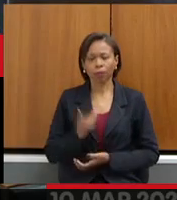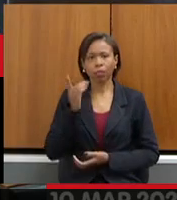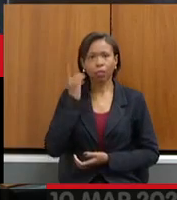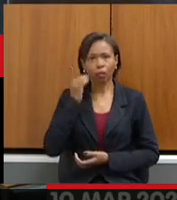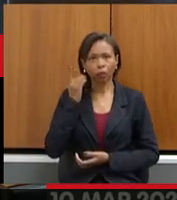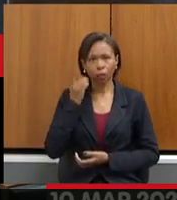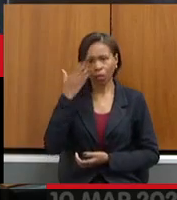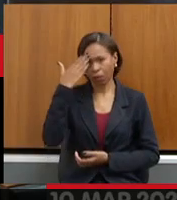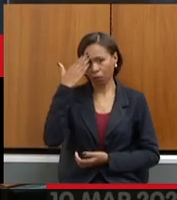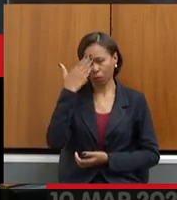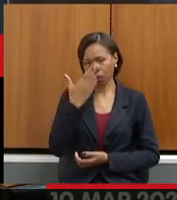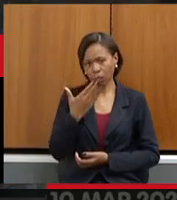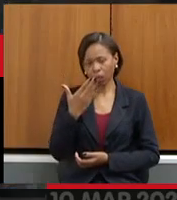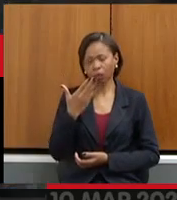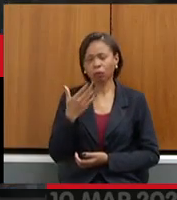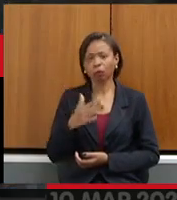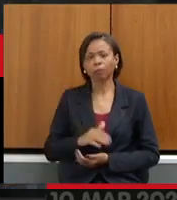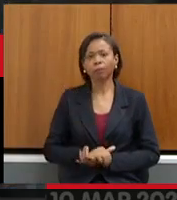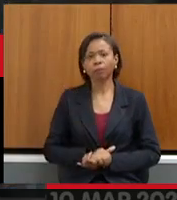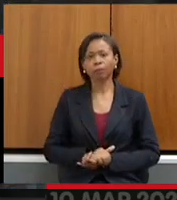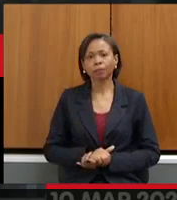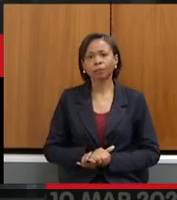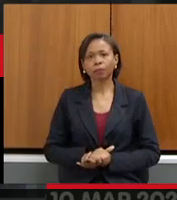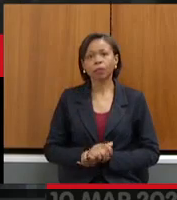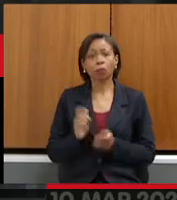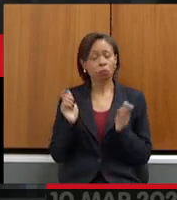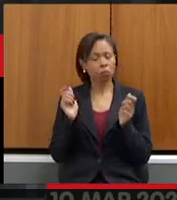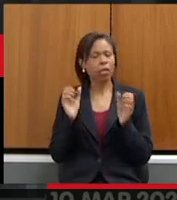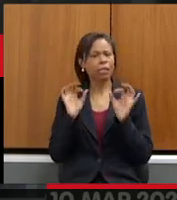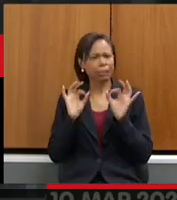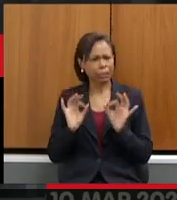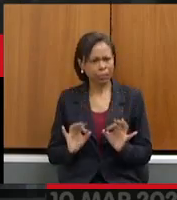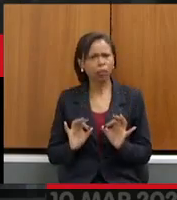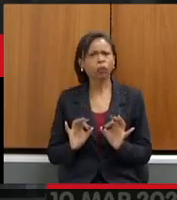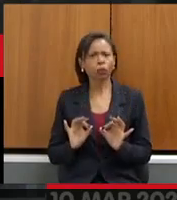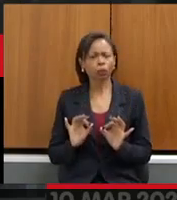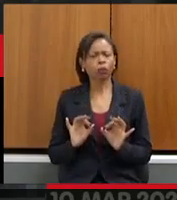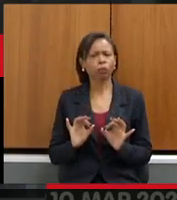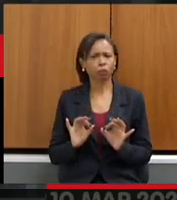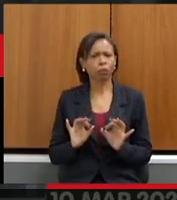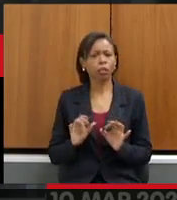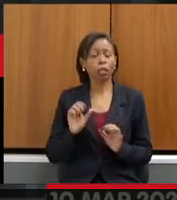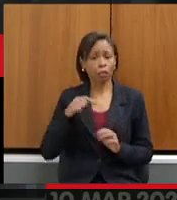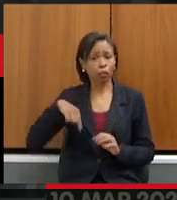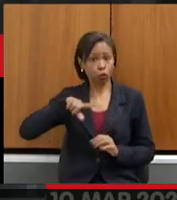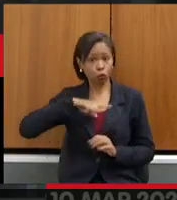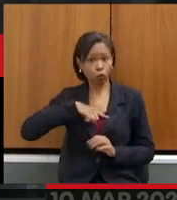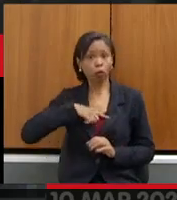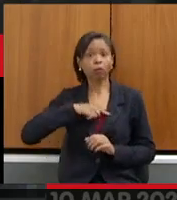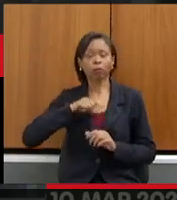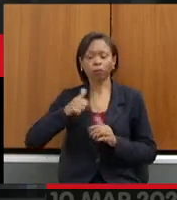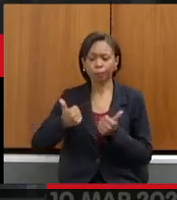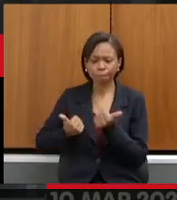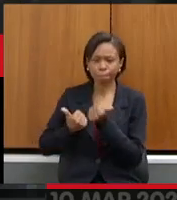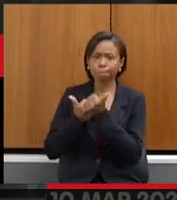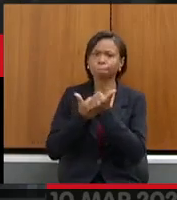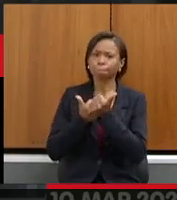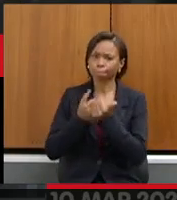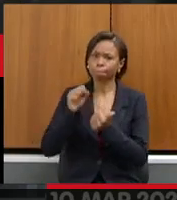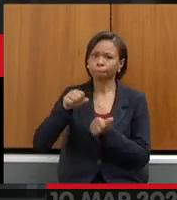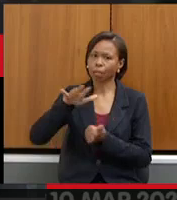deputado Carlos Pimenta ele não pode ter certeza que nós Faremos o máximo para dar o suporte necessário